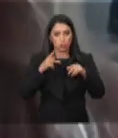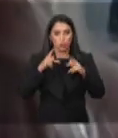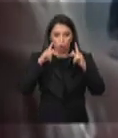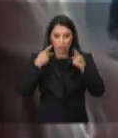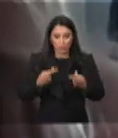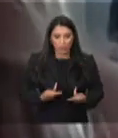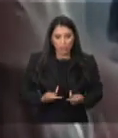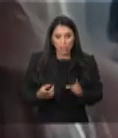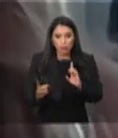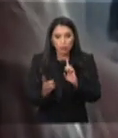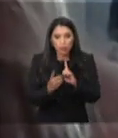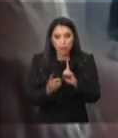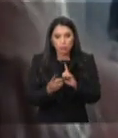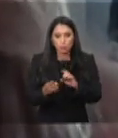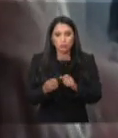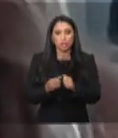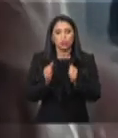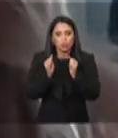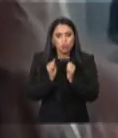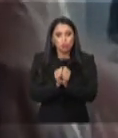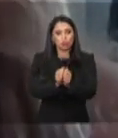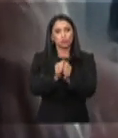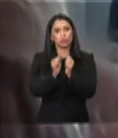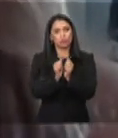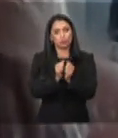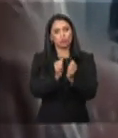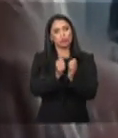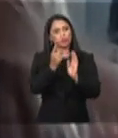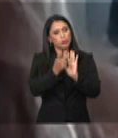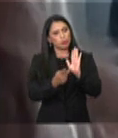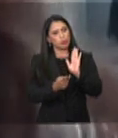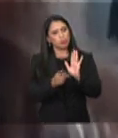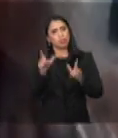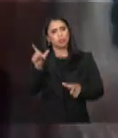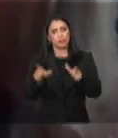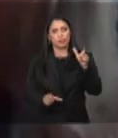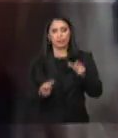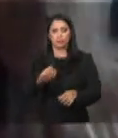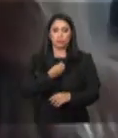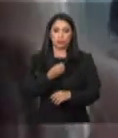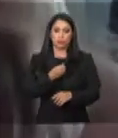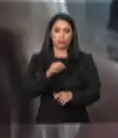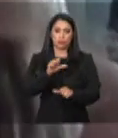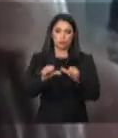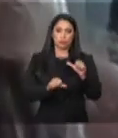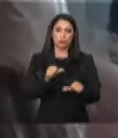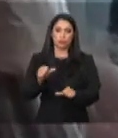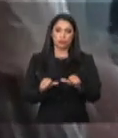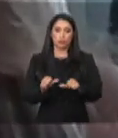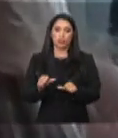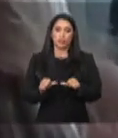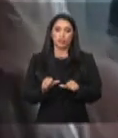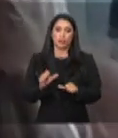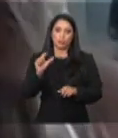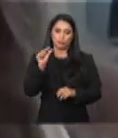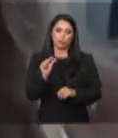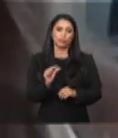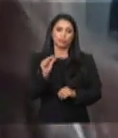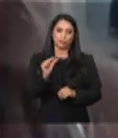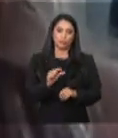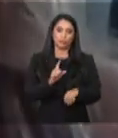atendimento e dando as mãos para o projeto que modificam as vidas das pessoas mas ainda caminhamos a Passos curtos